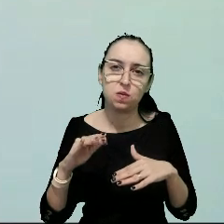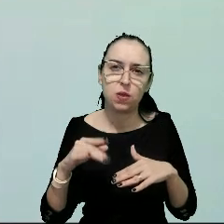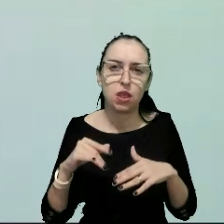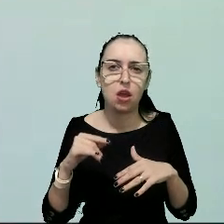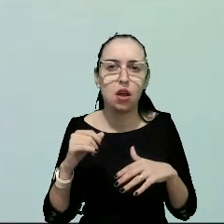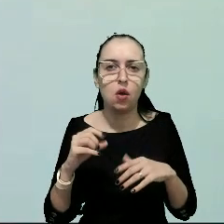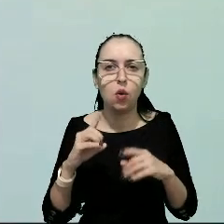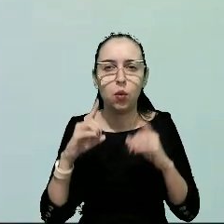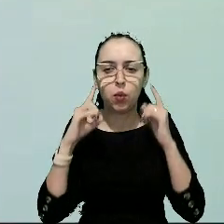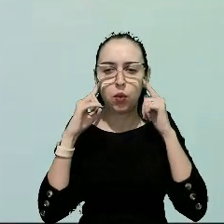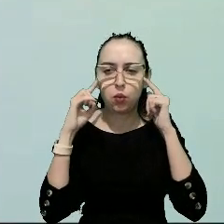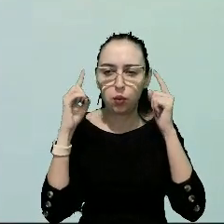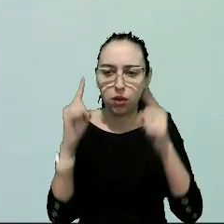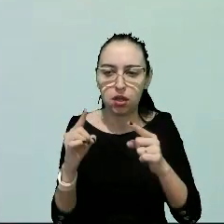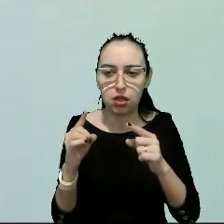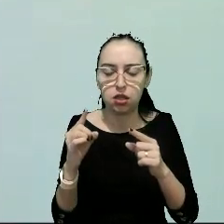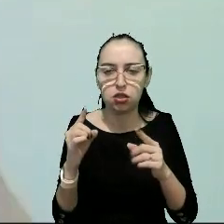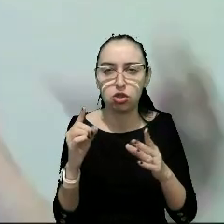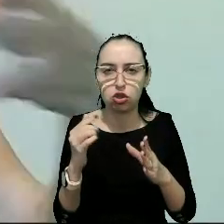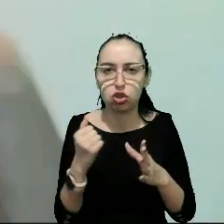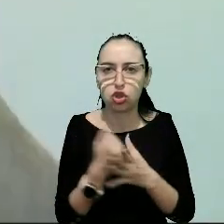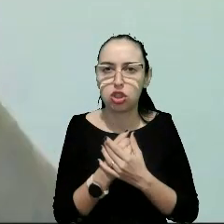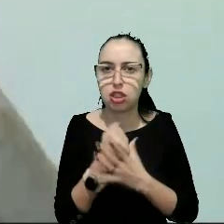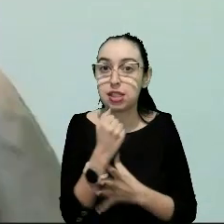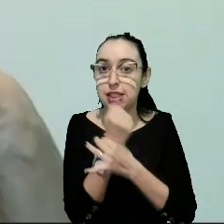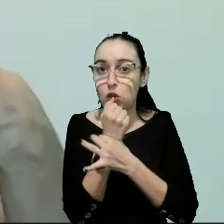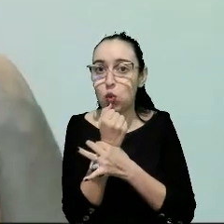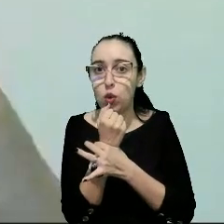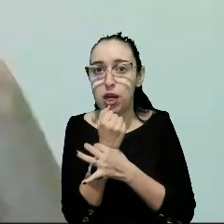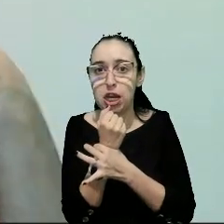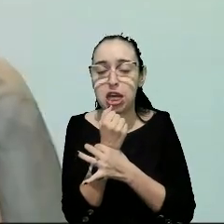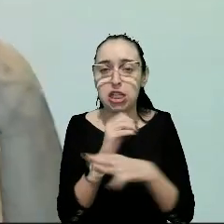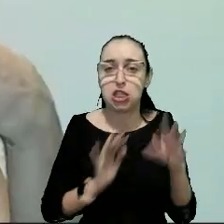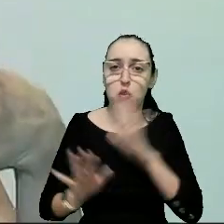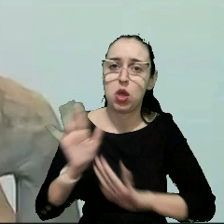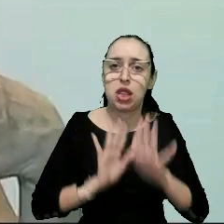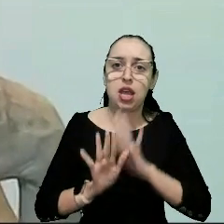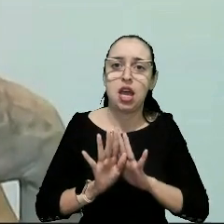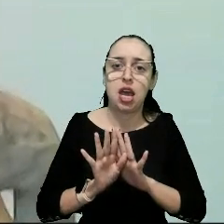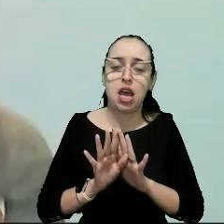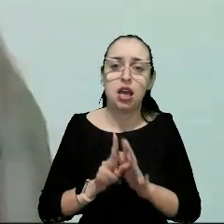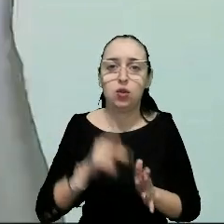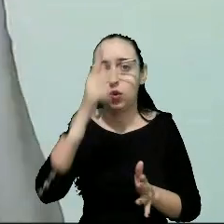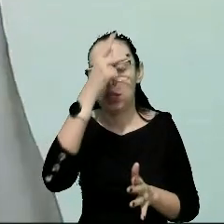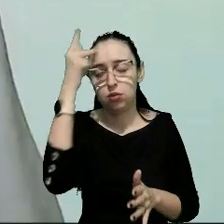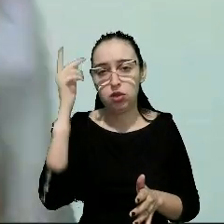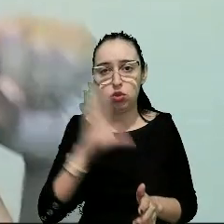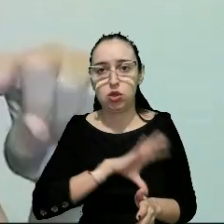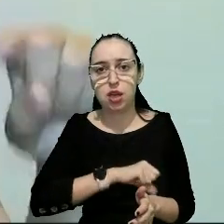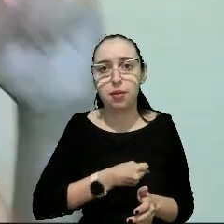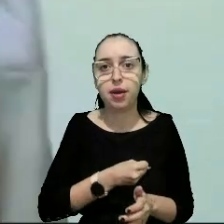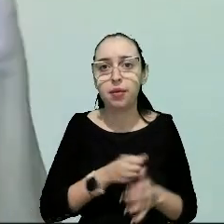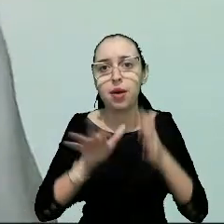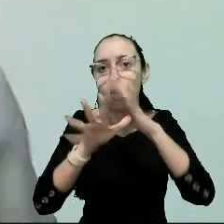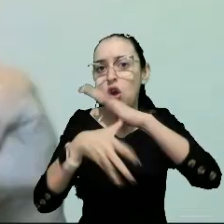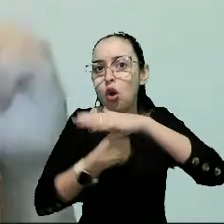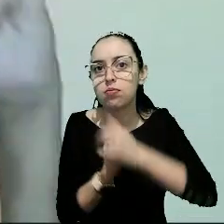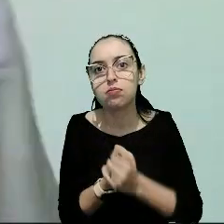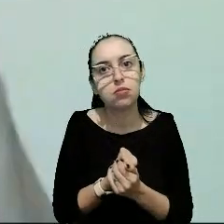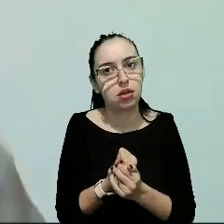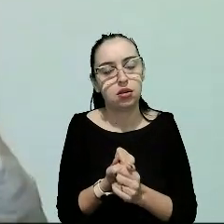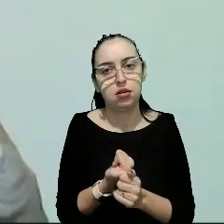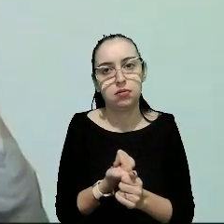com o intuito de super proteger as pessoas que nós amamos, nós roubamos o bem